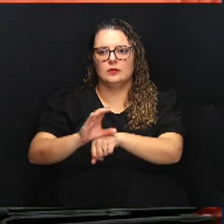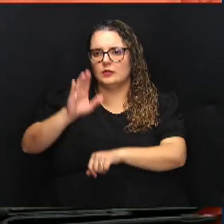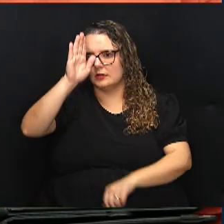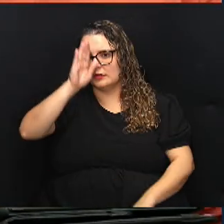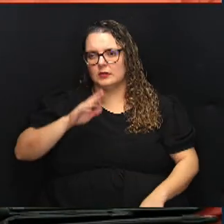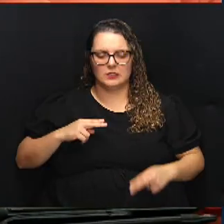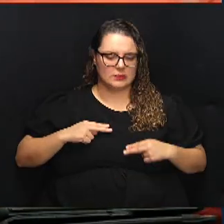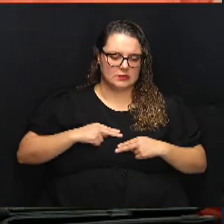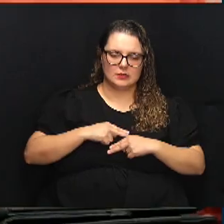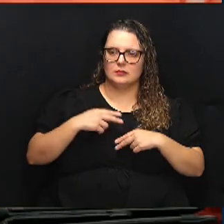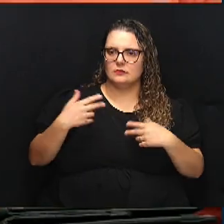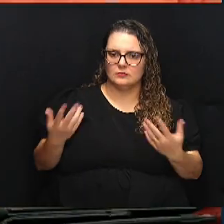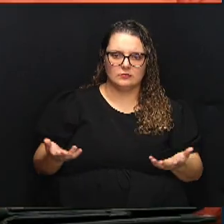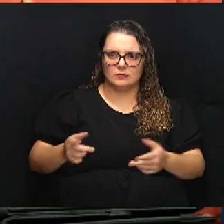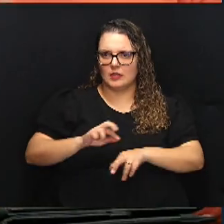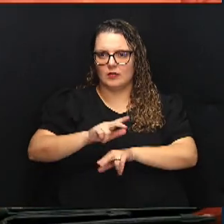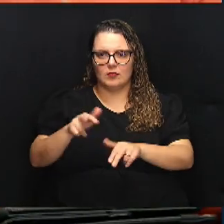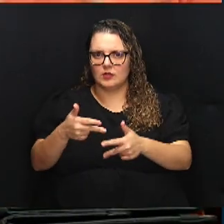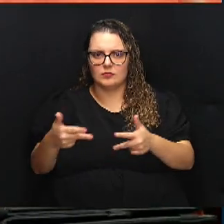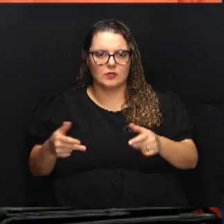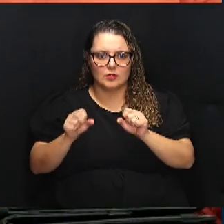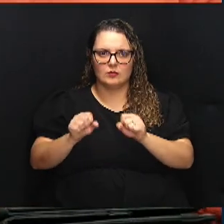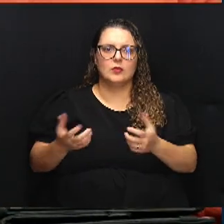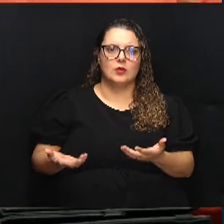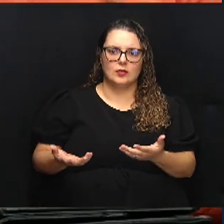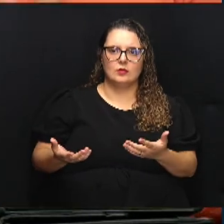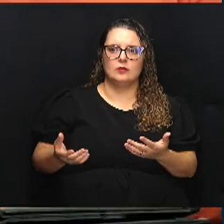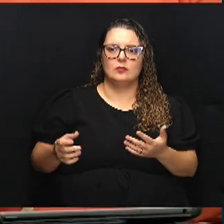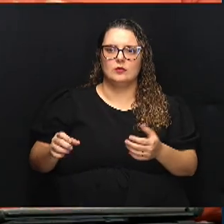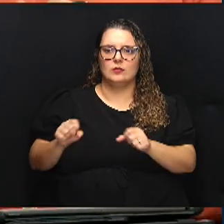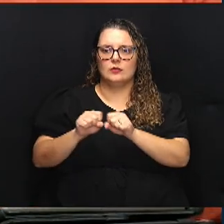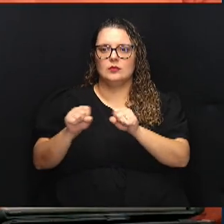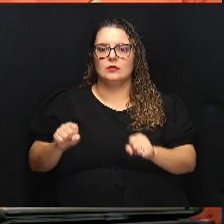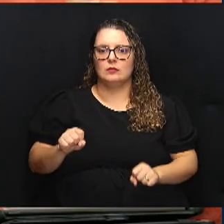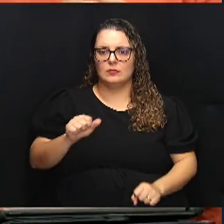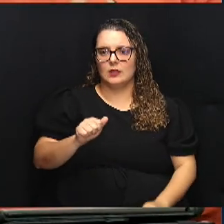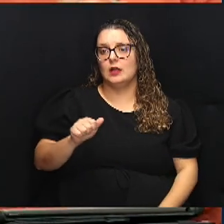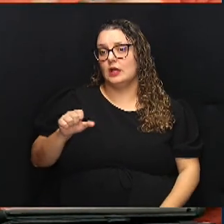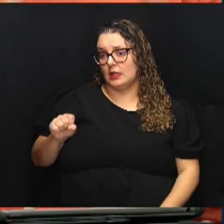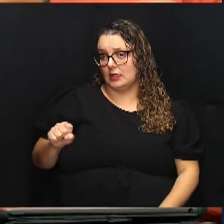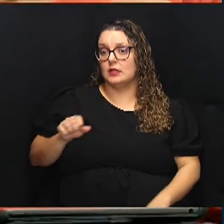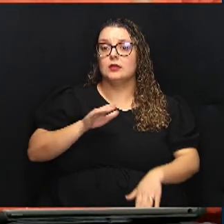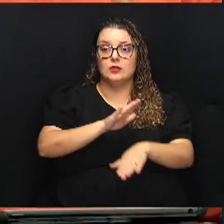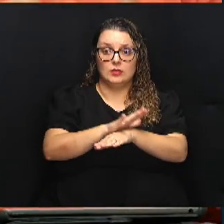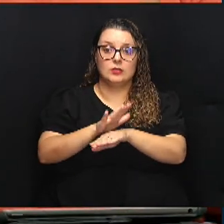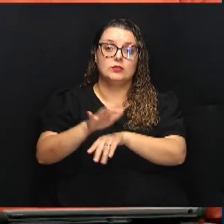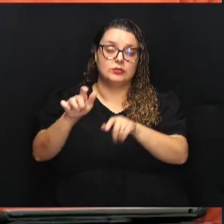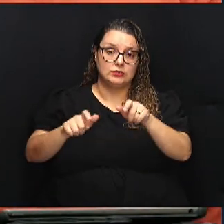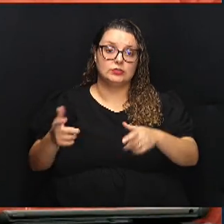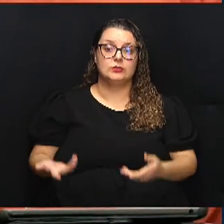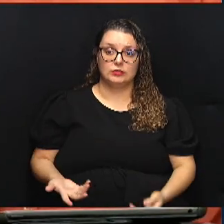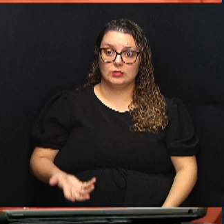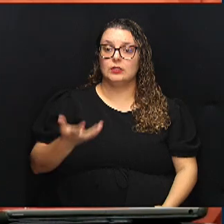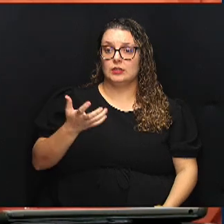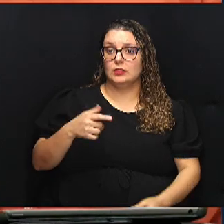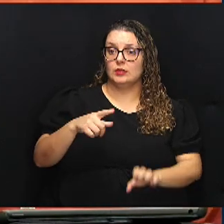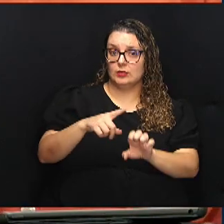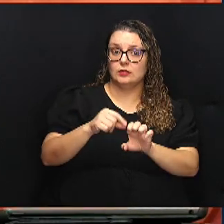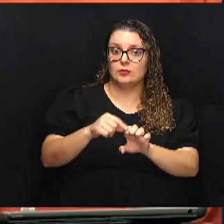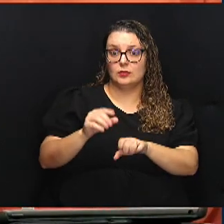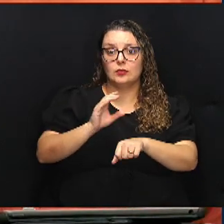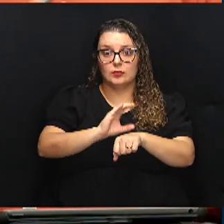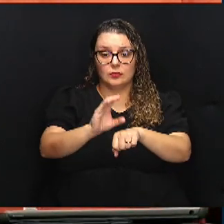Sebrae, tem um monte de coisa que você pode, o Sistema S, na verdade, ele ajuda bastante as pessoas que querem empreender com